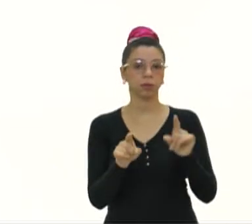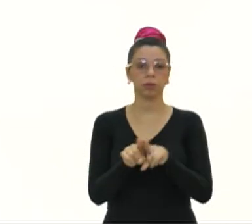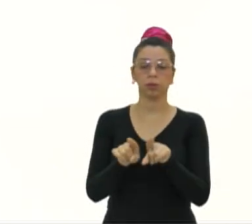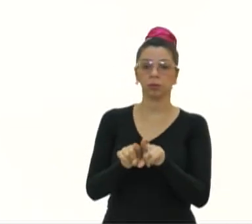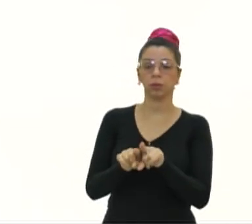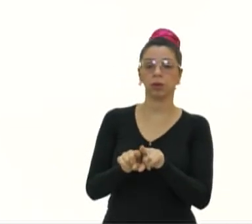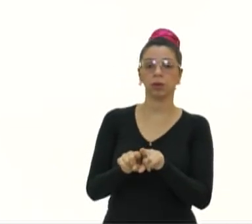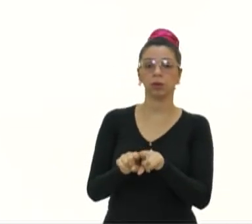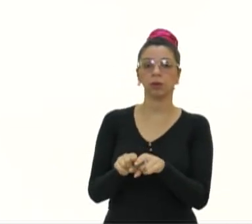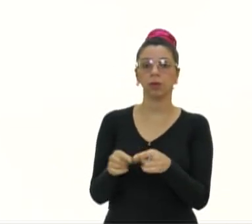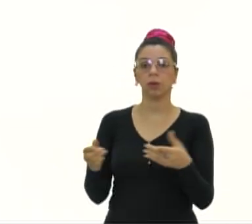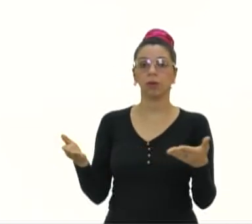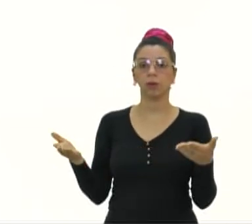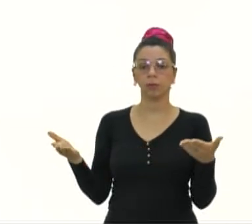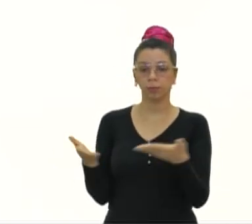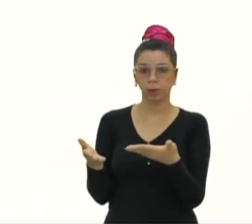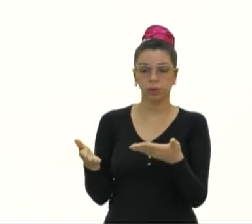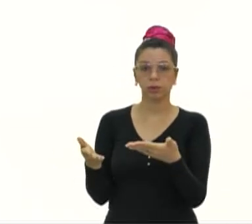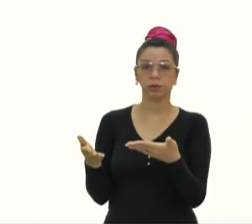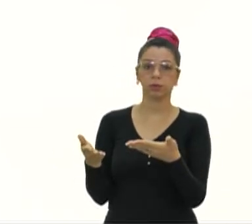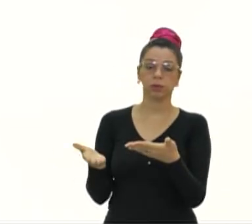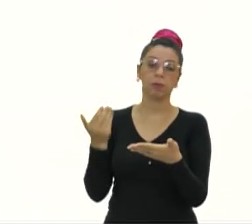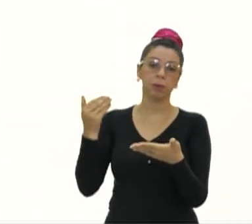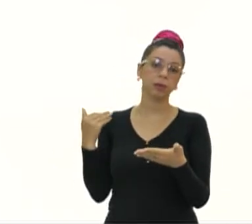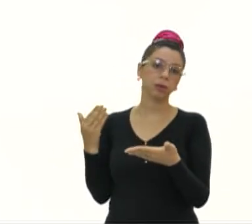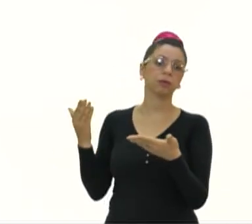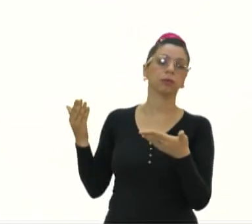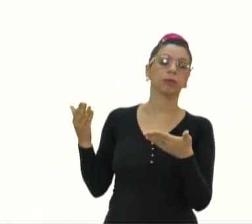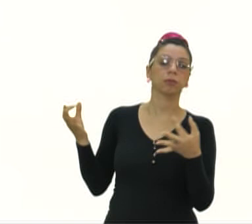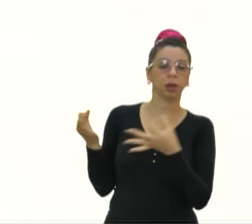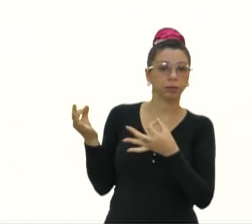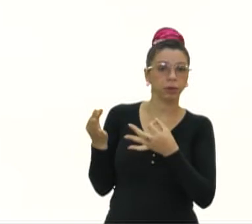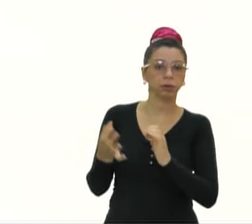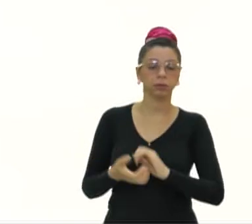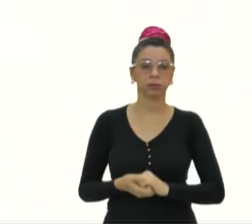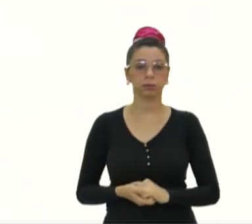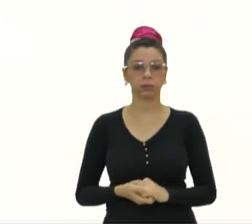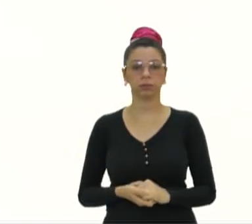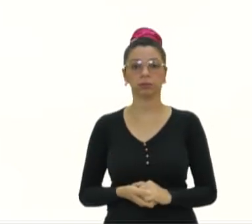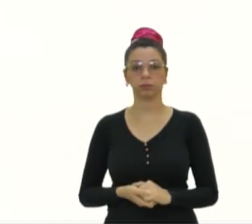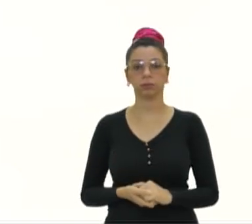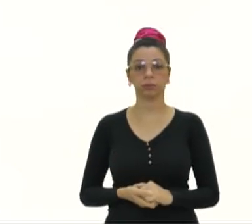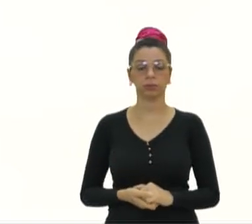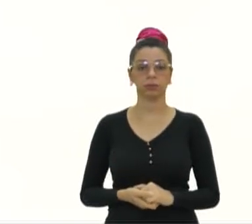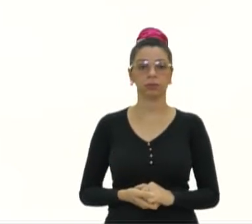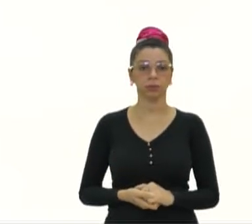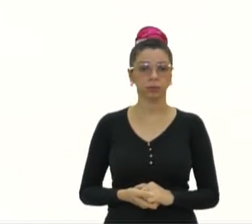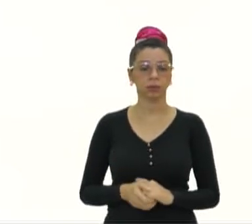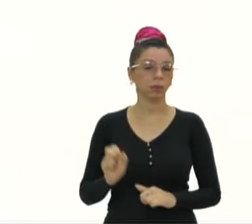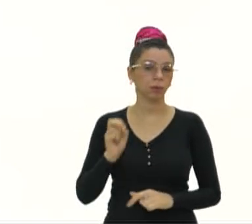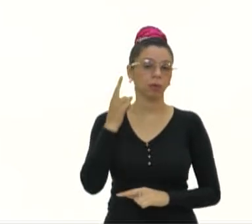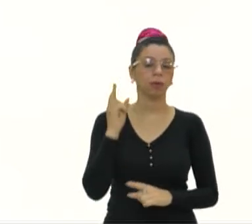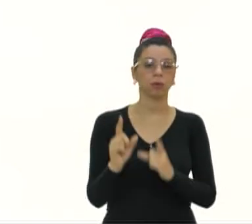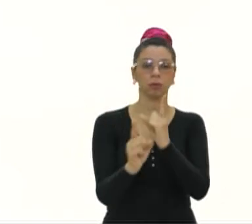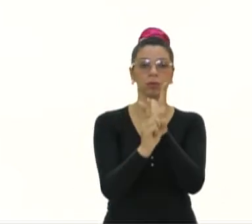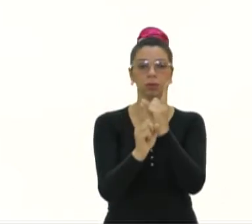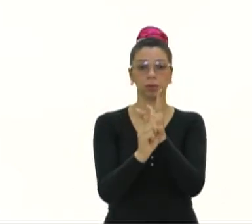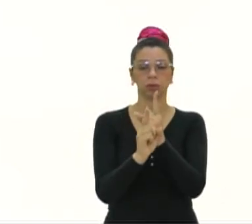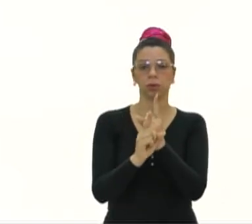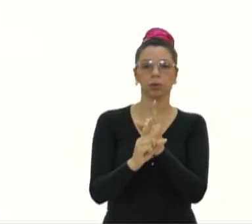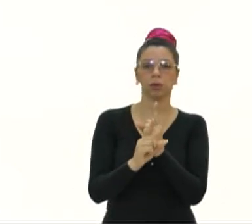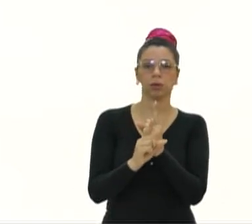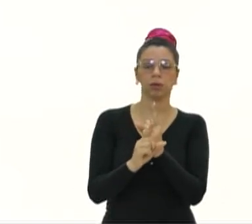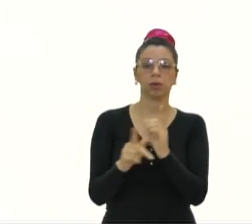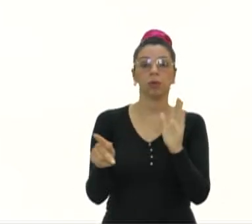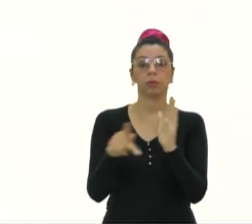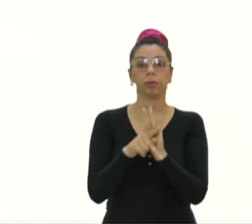presente perfeito, o passado perfeito, desculpe. E letra C, we find an alien conspiracy. Encontramos uma conspiração alienígena.